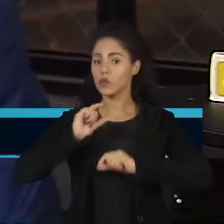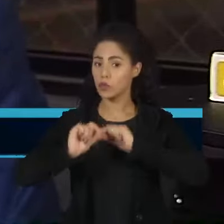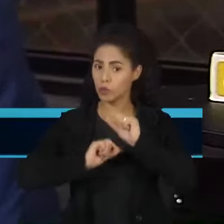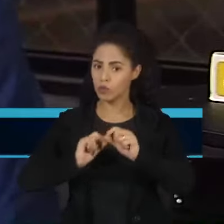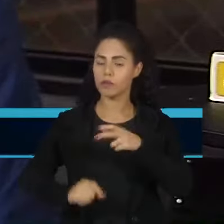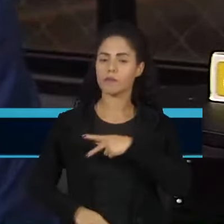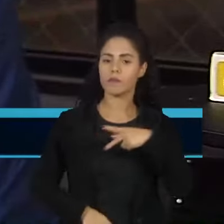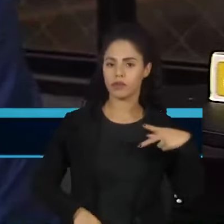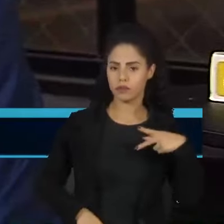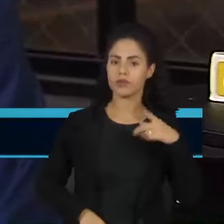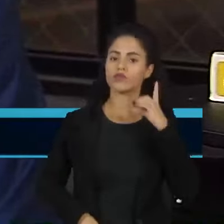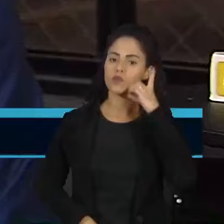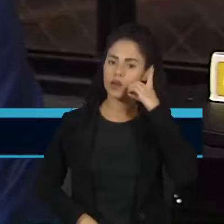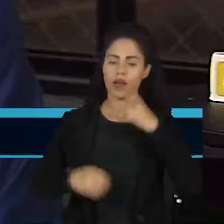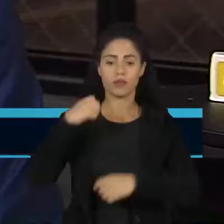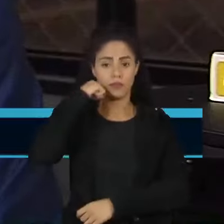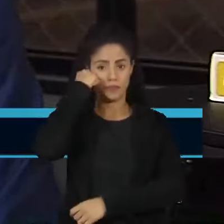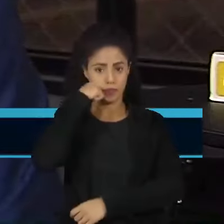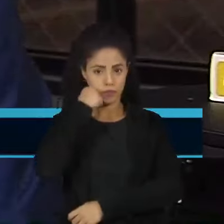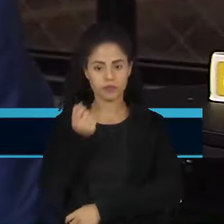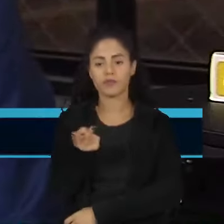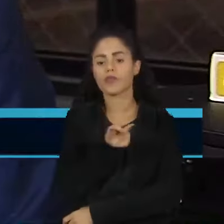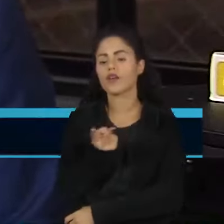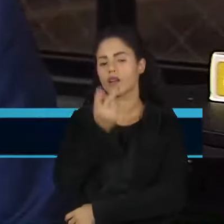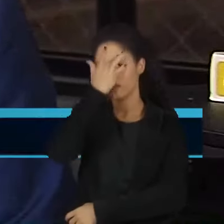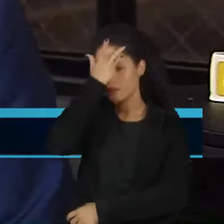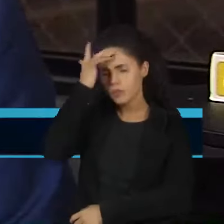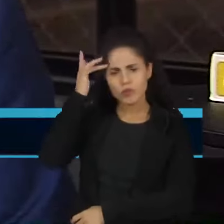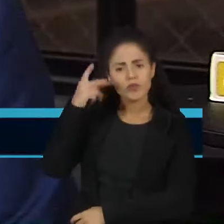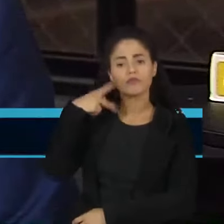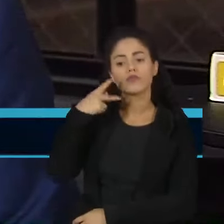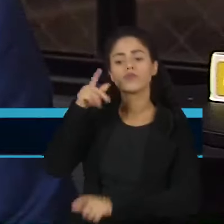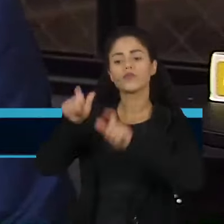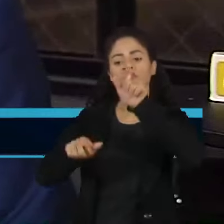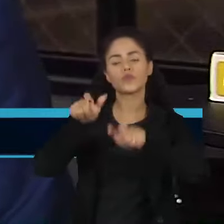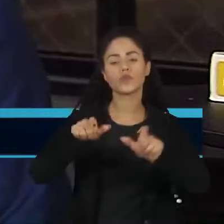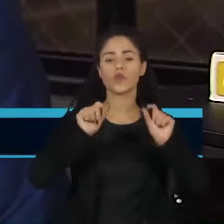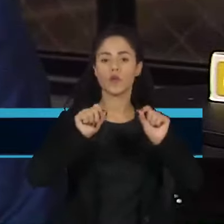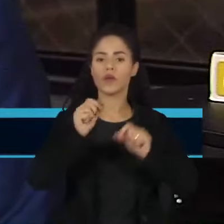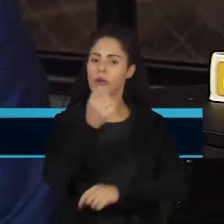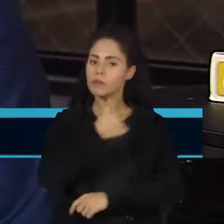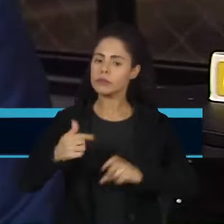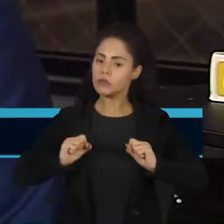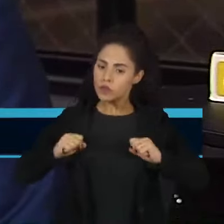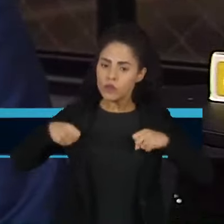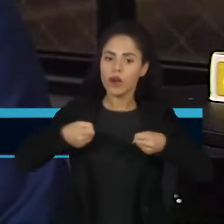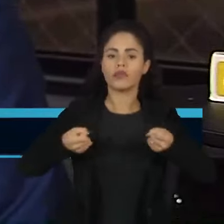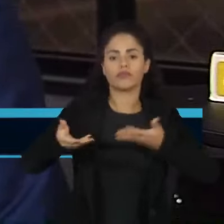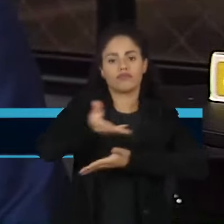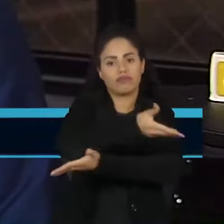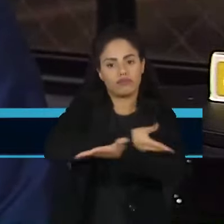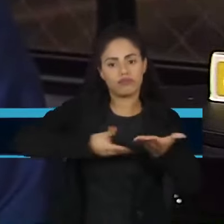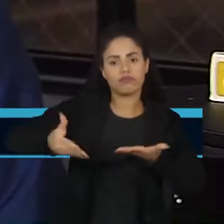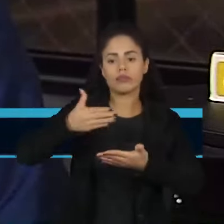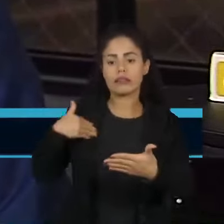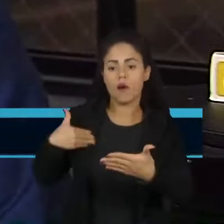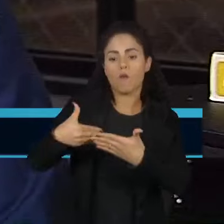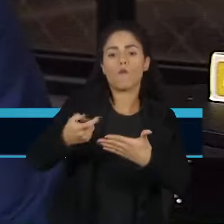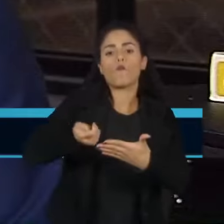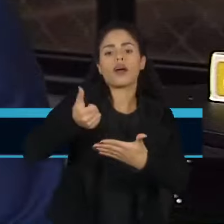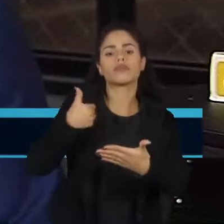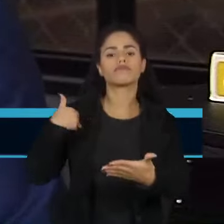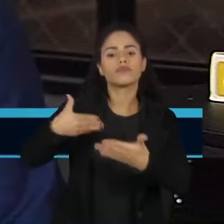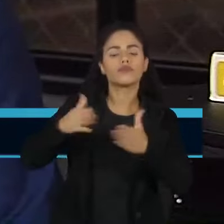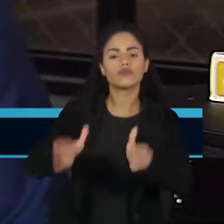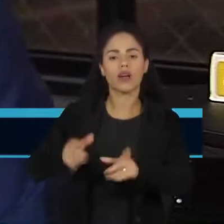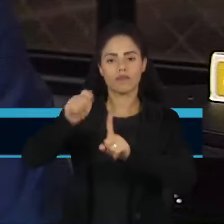presidência, tanto da Câmara quanto do Senado, com esses parlamentares para que haja ali uma semana de esforço coletivo nesses meses de eleição. Já foi definido, em